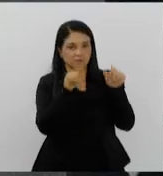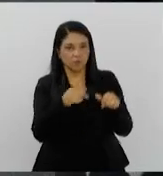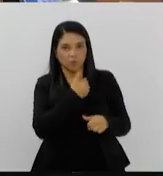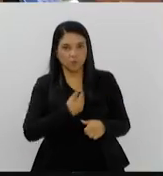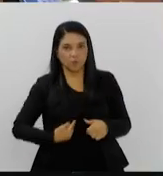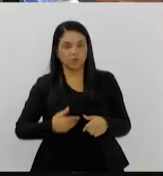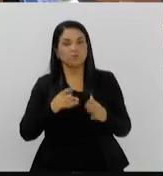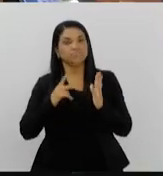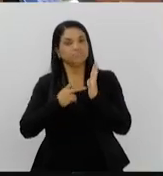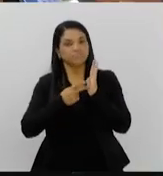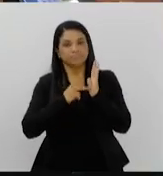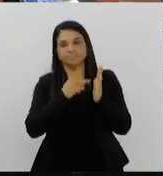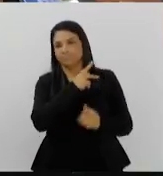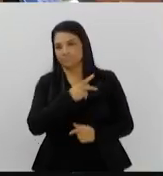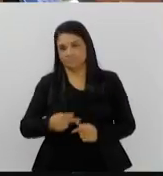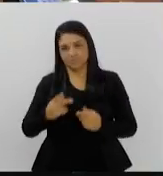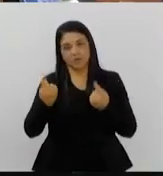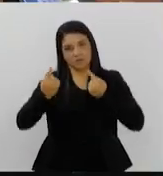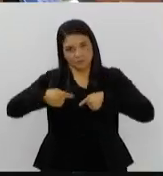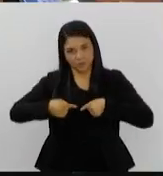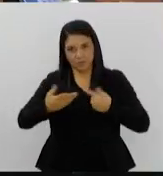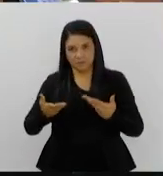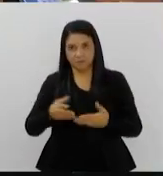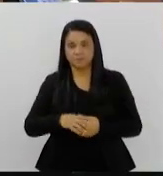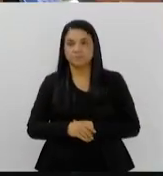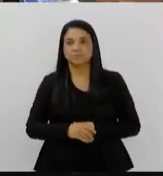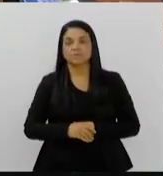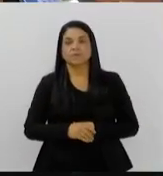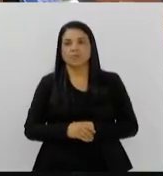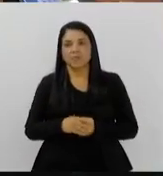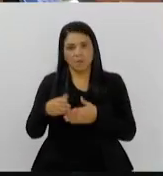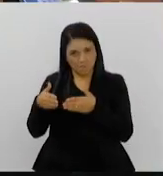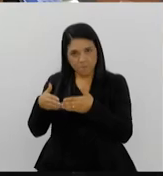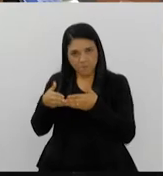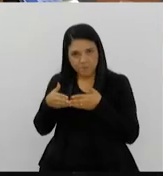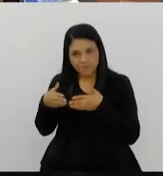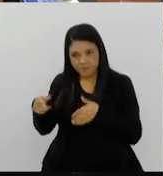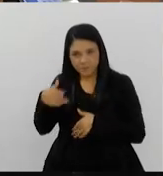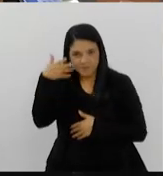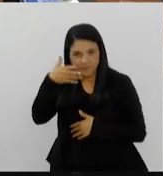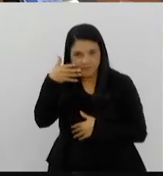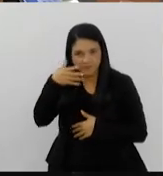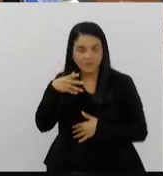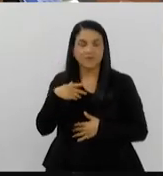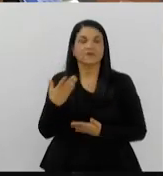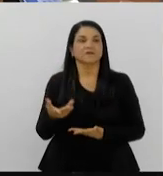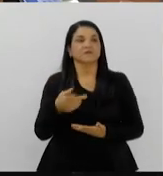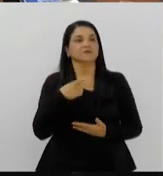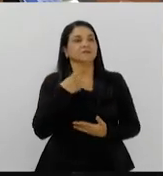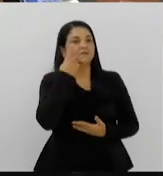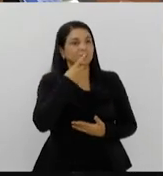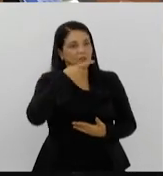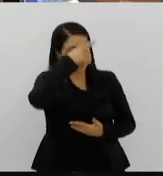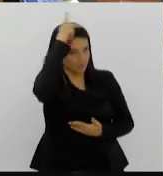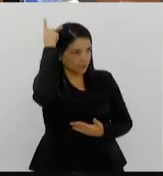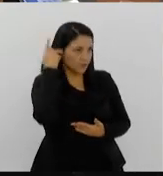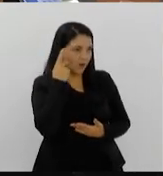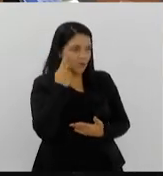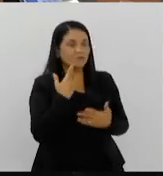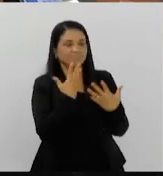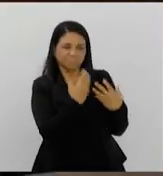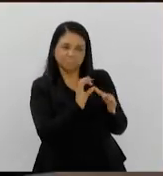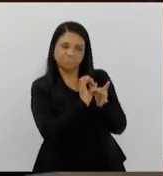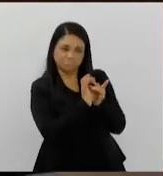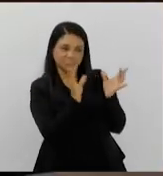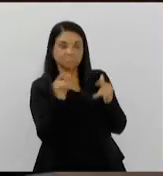Obrigado, presidente. Presidente, posso apartear? À vontade, deputado Luiz Paulo. Pena que o novo líder não esteja aqui.